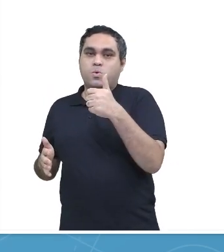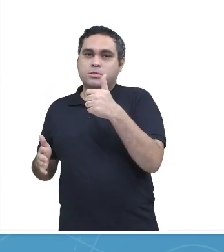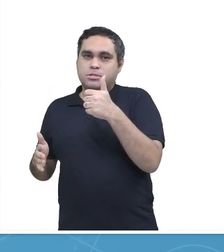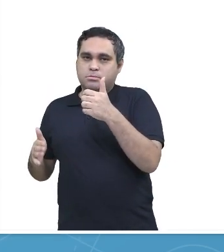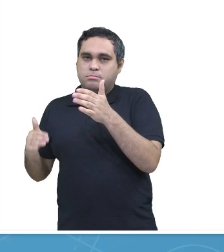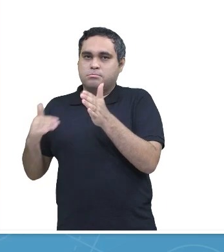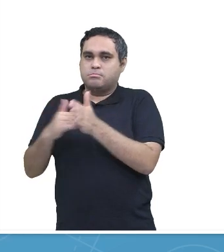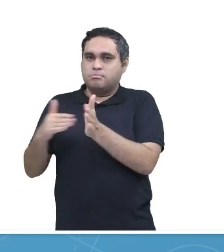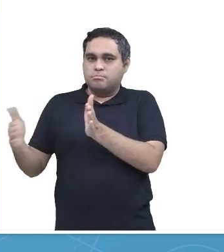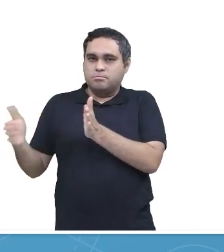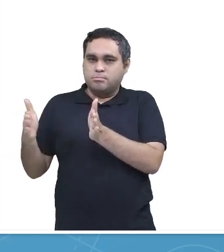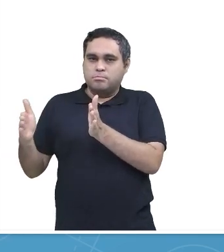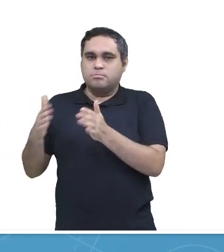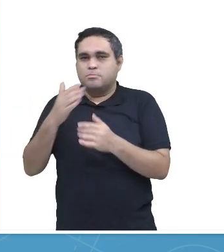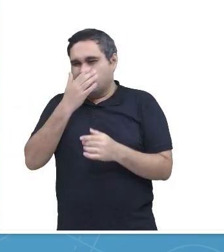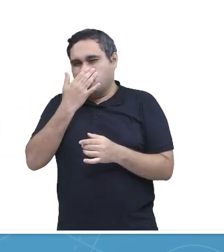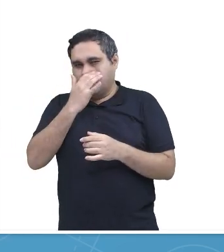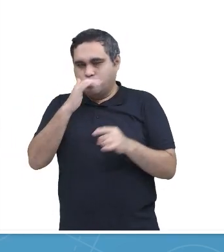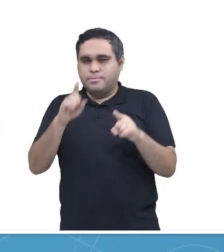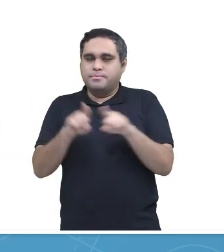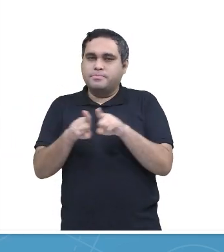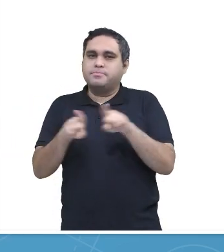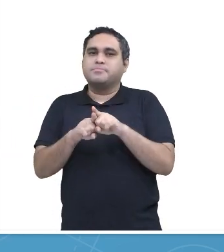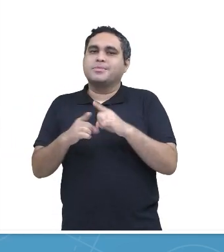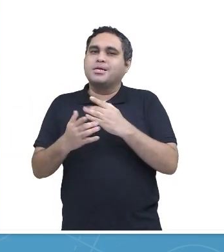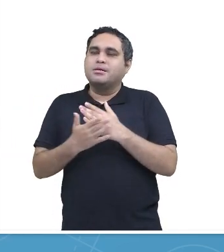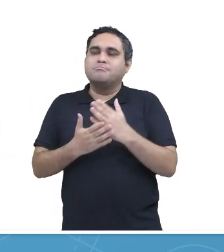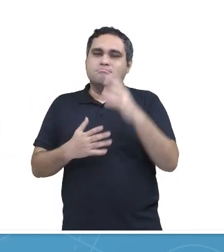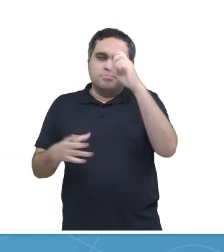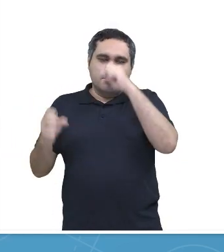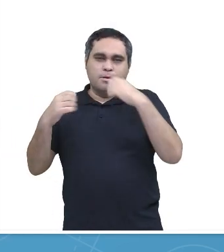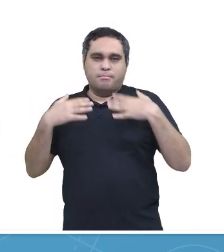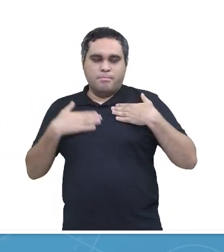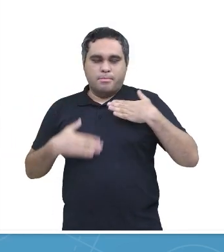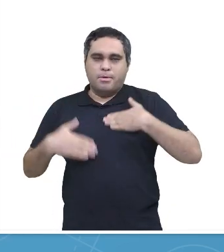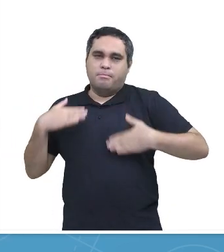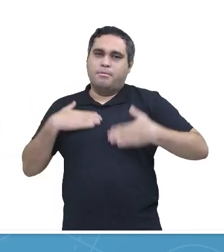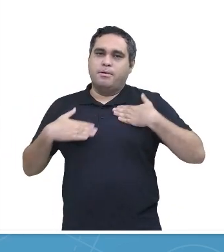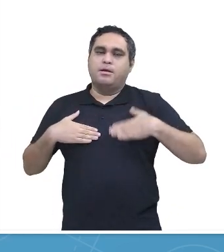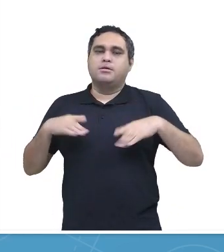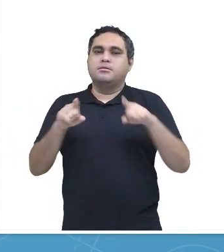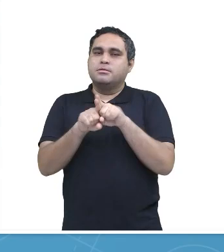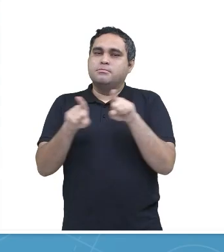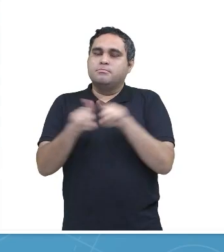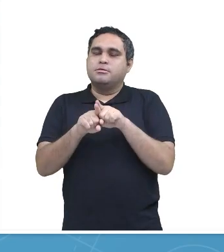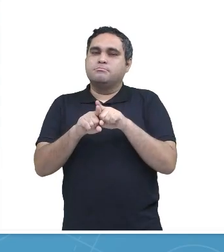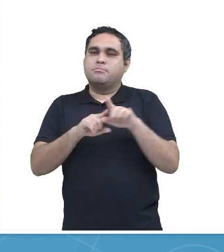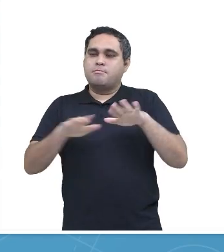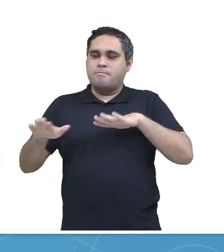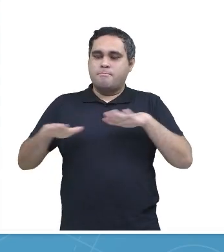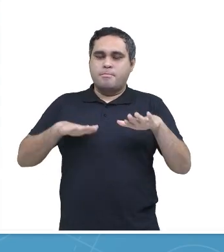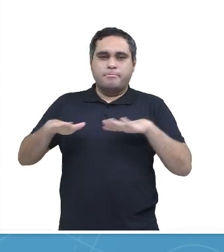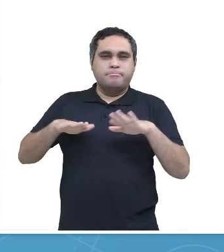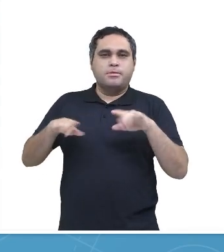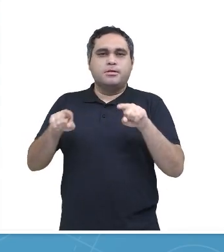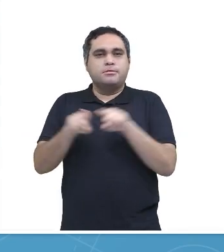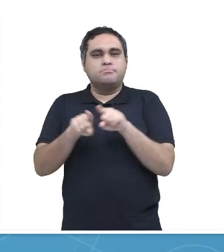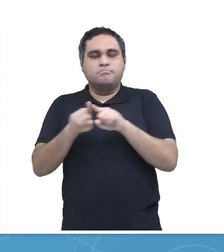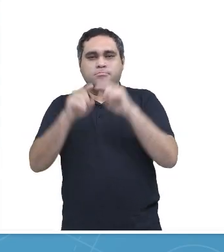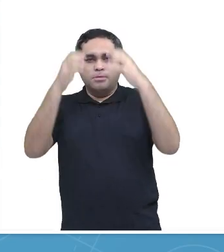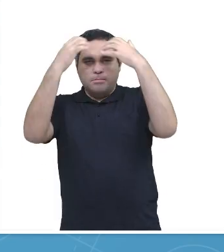do desenvolvimento motor e psicológico. Certo? Então a criança, ela aprende várias